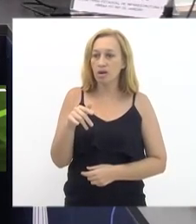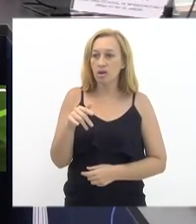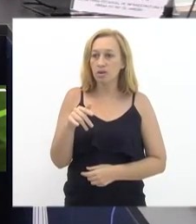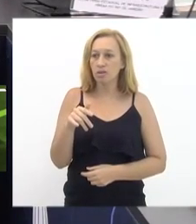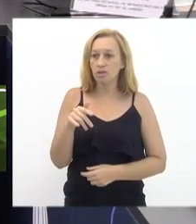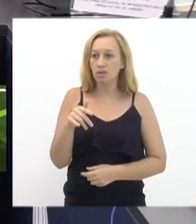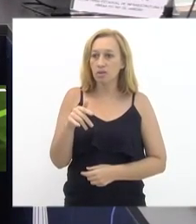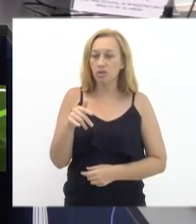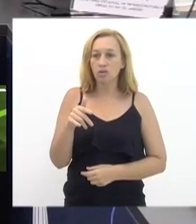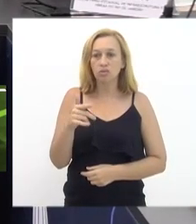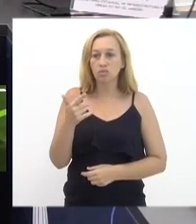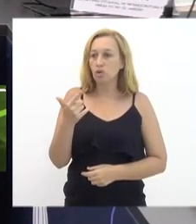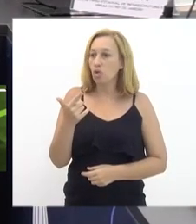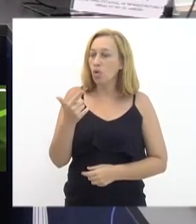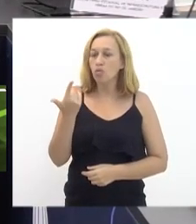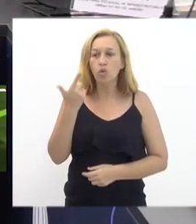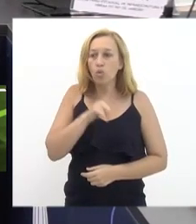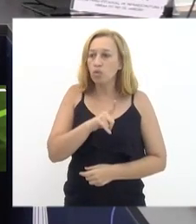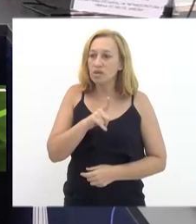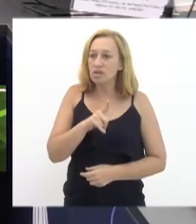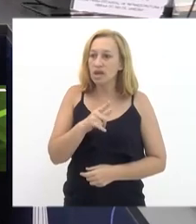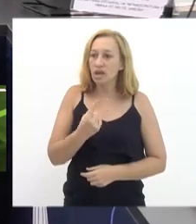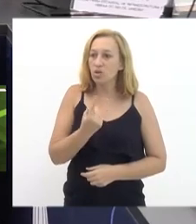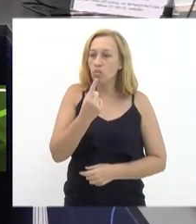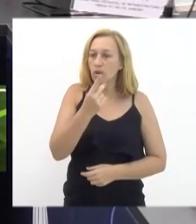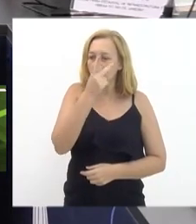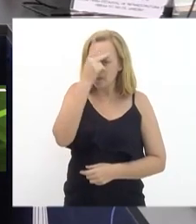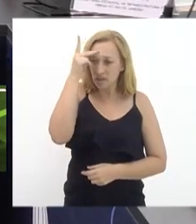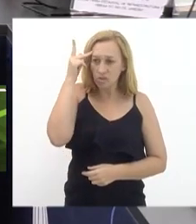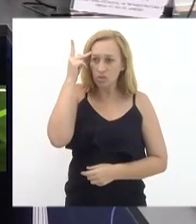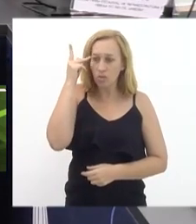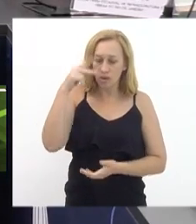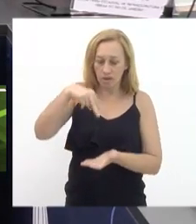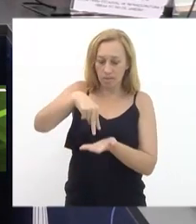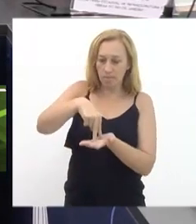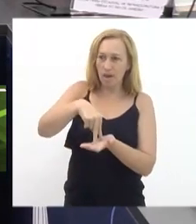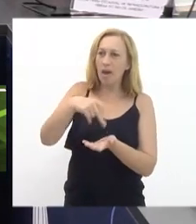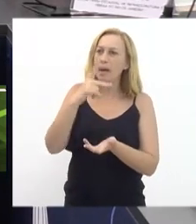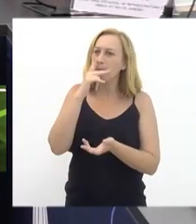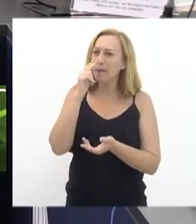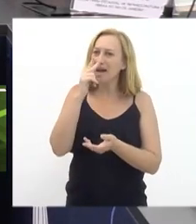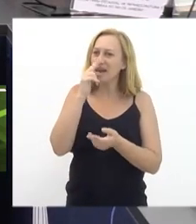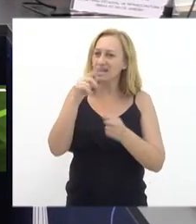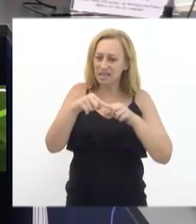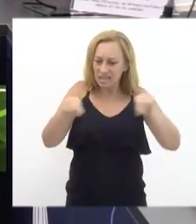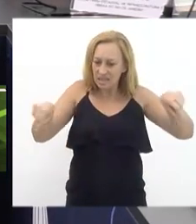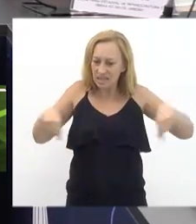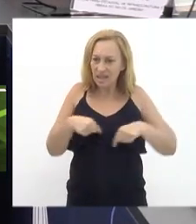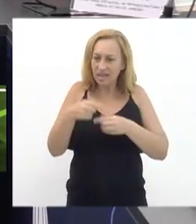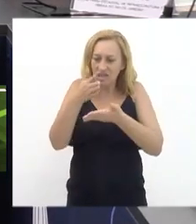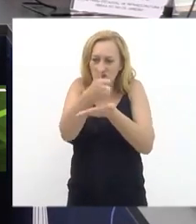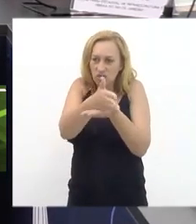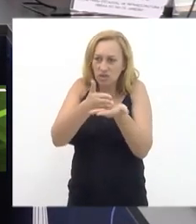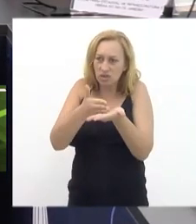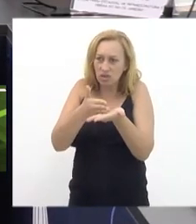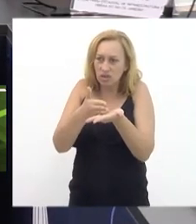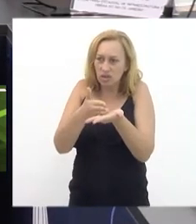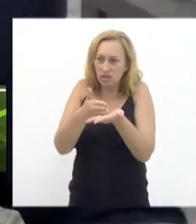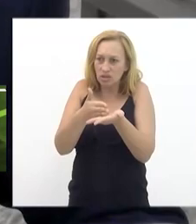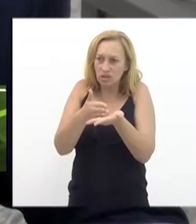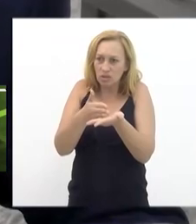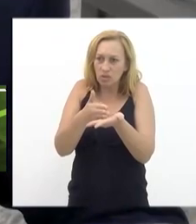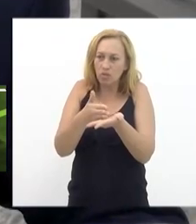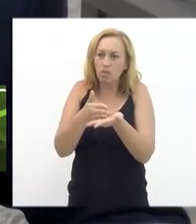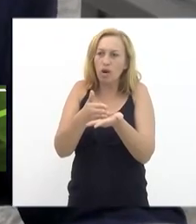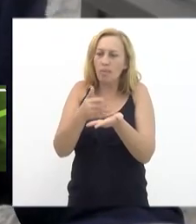a a época dividir a mesma sala para duas famílias é como se fosse a sala aqui dividido no meio então as pessoas quando entra em casa fica